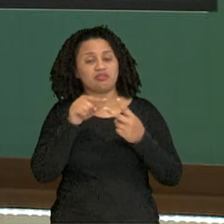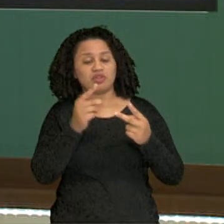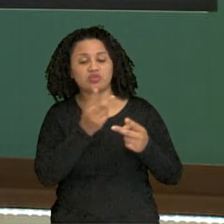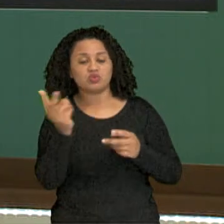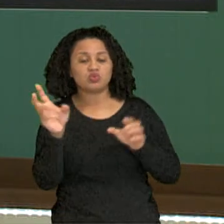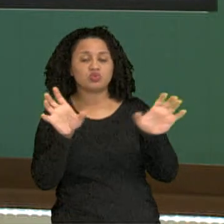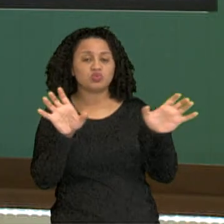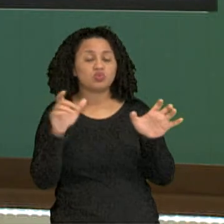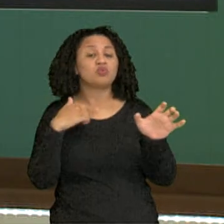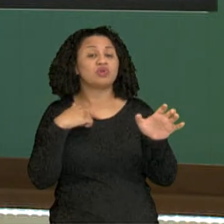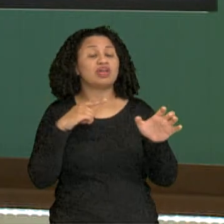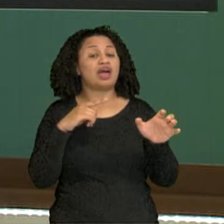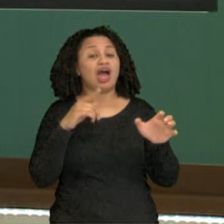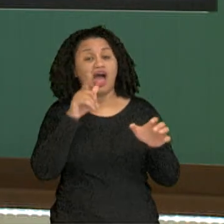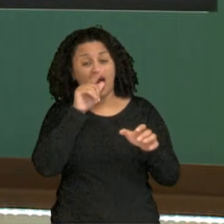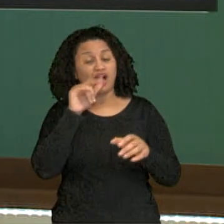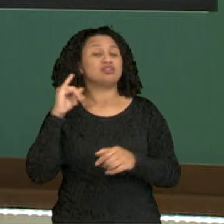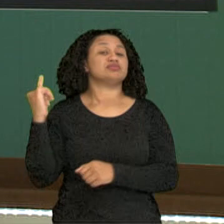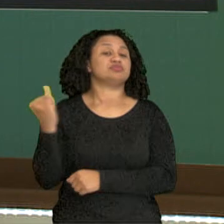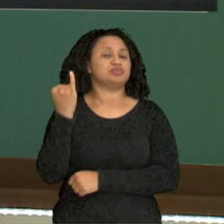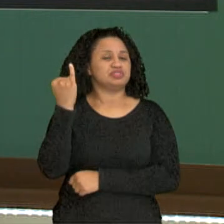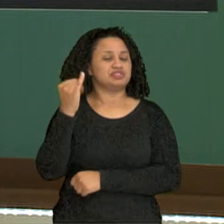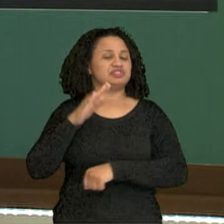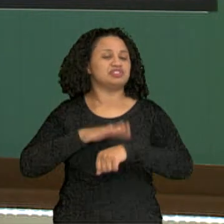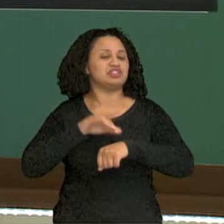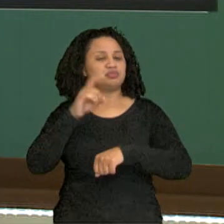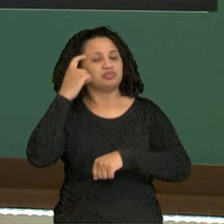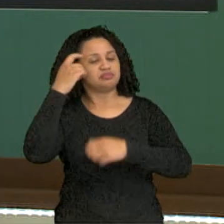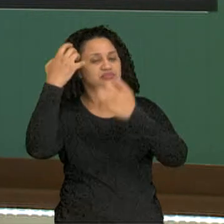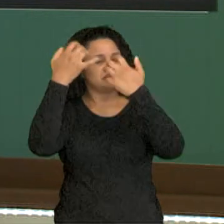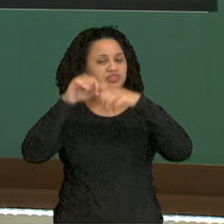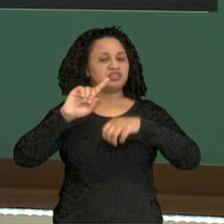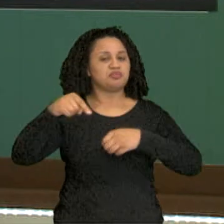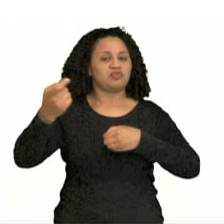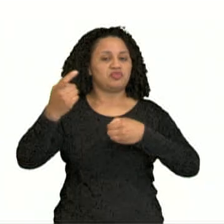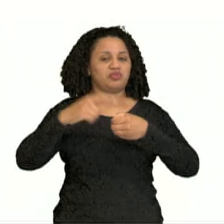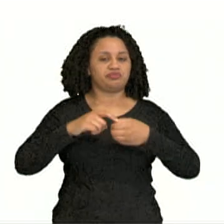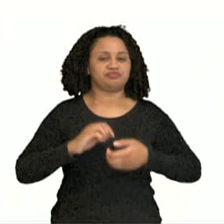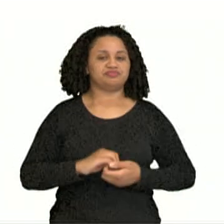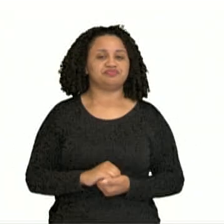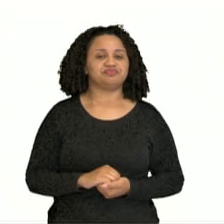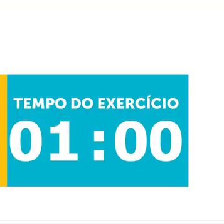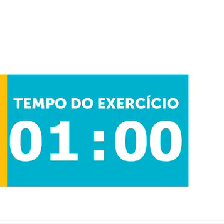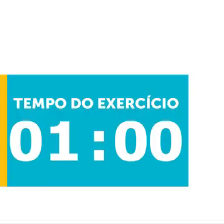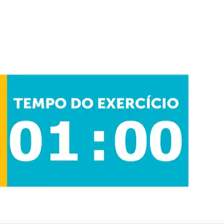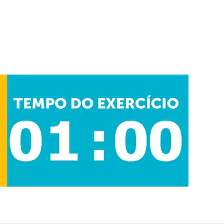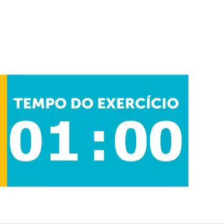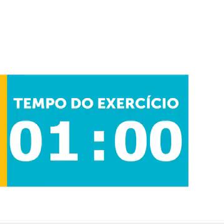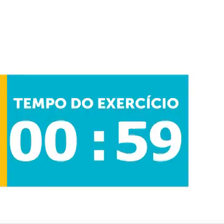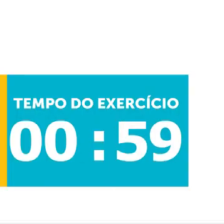briófitas e pteridófitas? Eu vou dar um tempinho para vocês pensarem e eu já retorno.